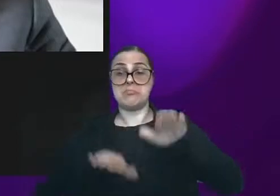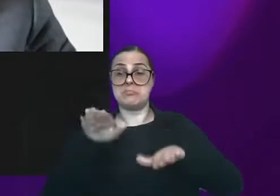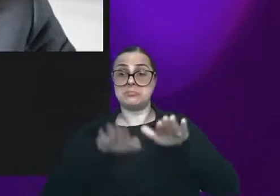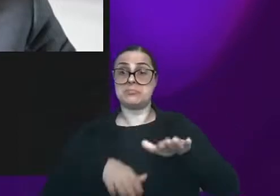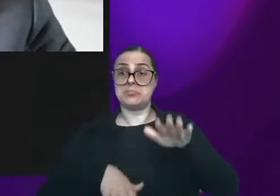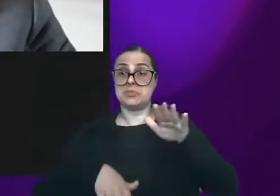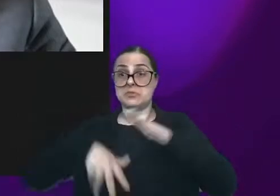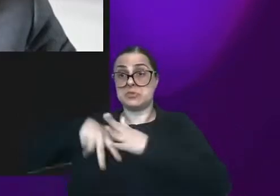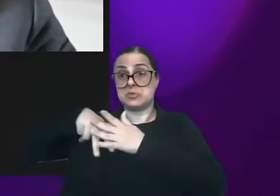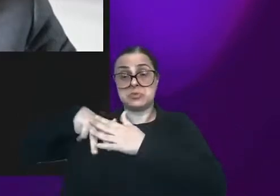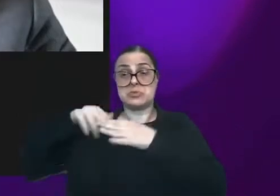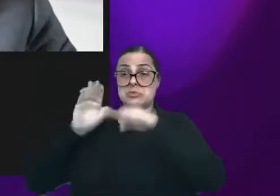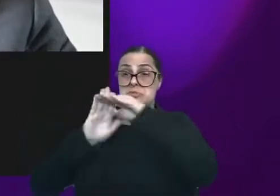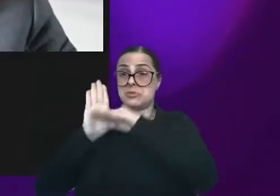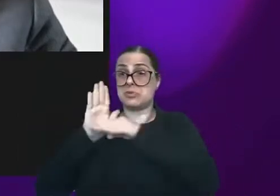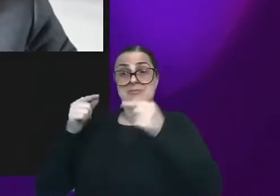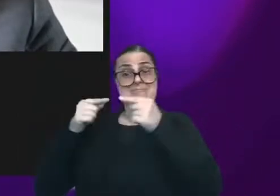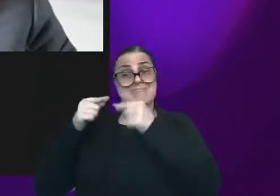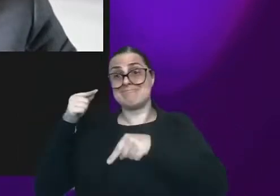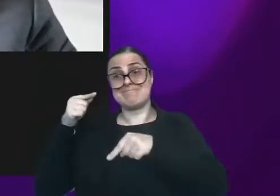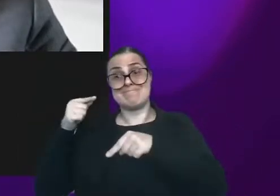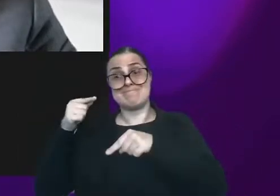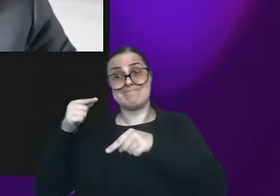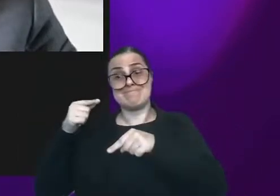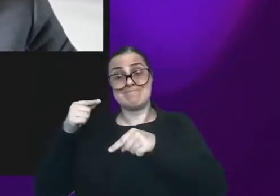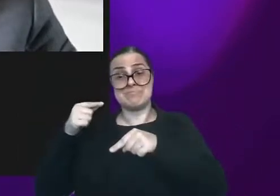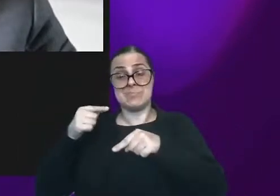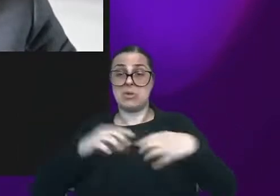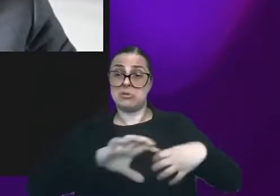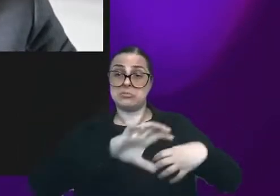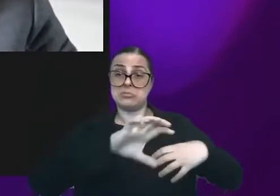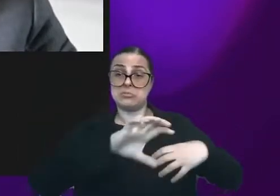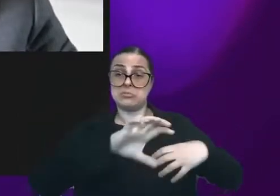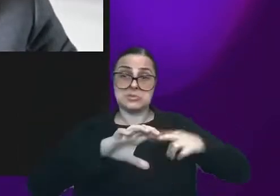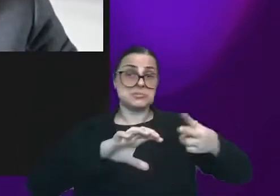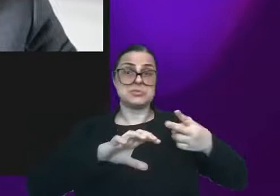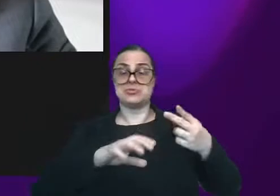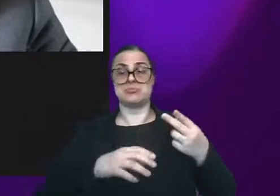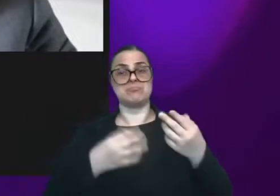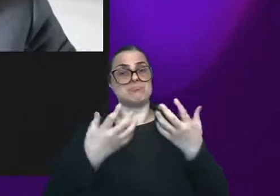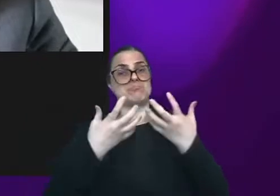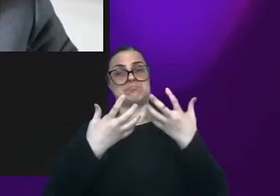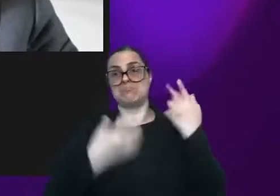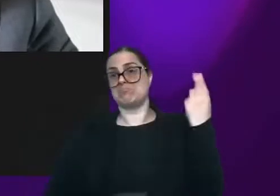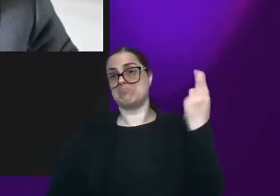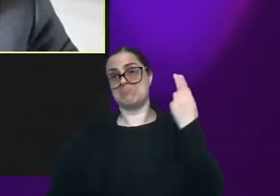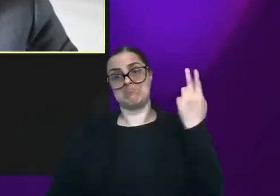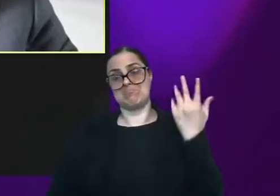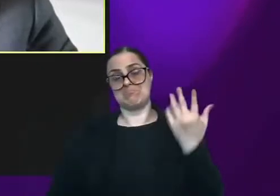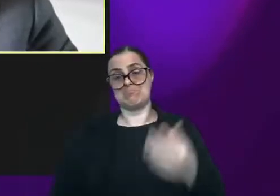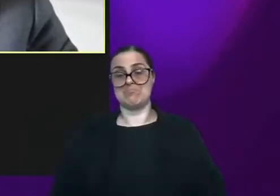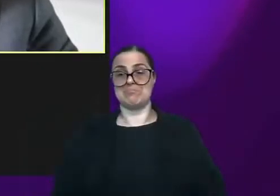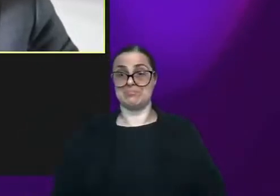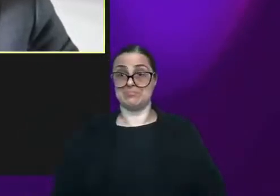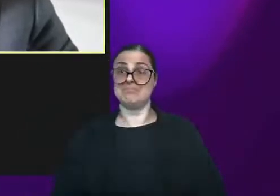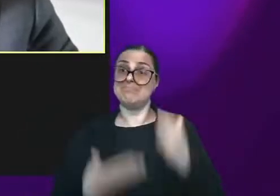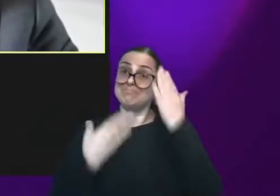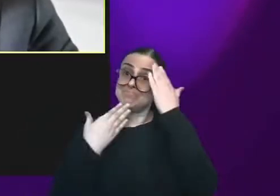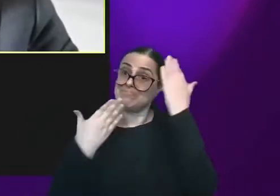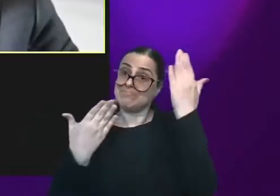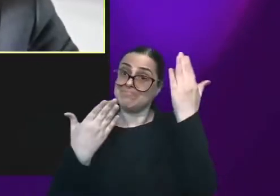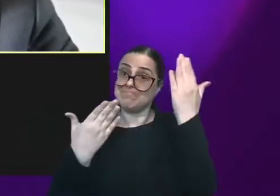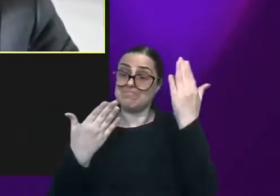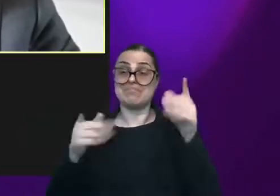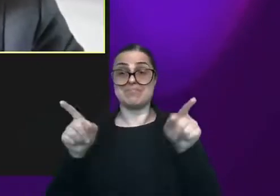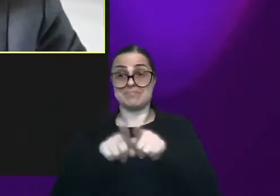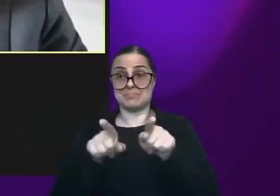pacientes que podem ser vistos fora de critérios. Portanto, pode ser oferecido o transplante. Muito obrigado. Eu gostaria